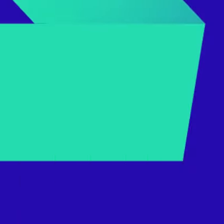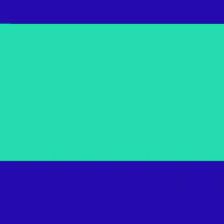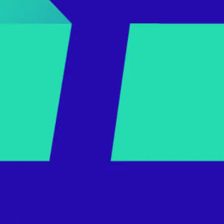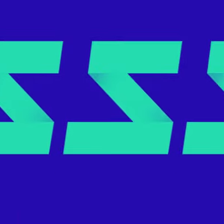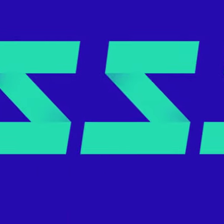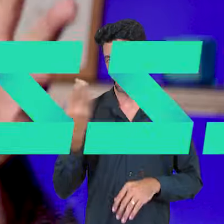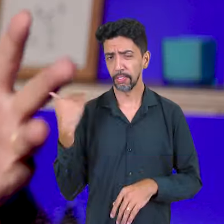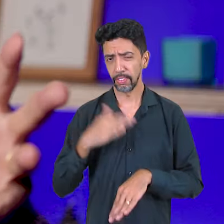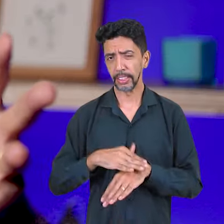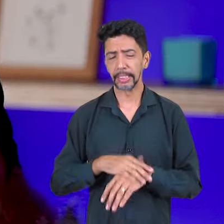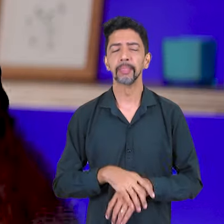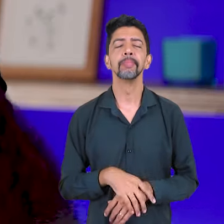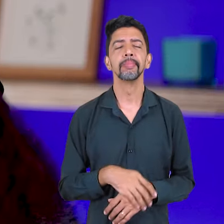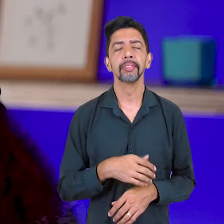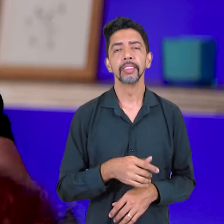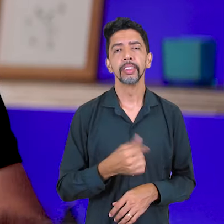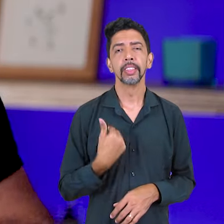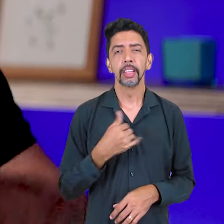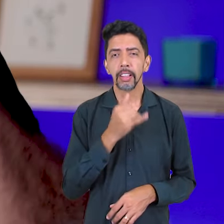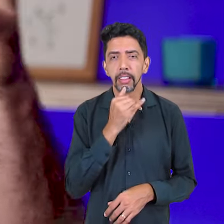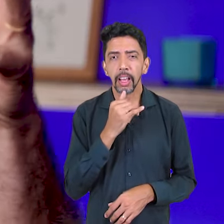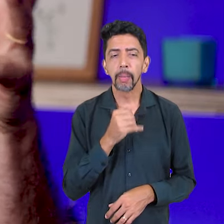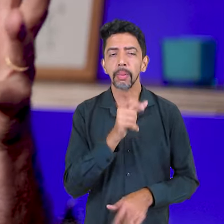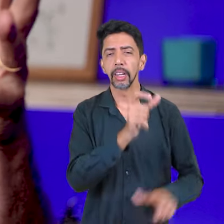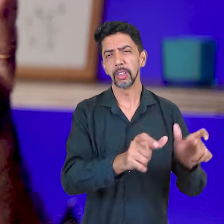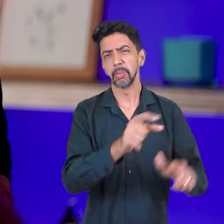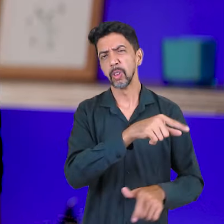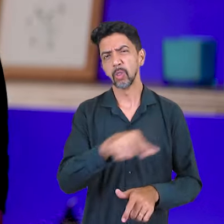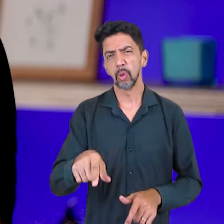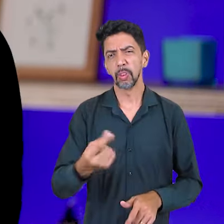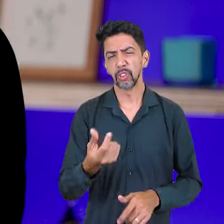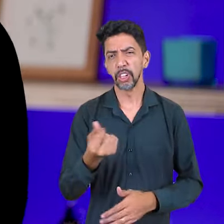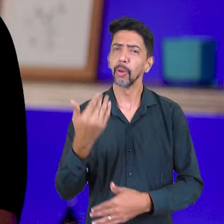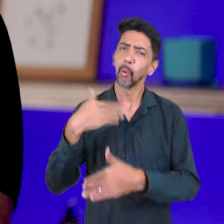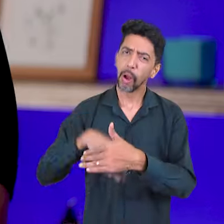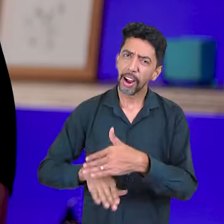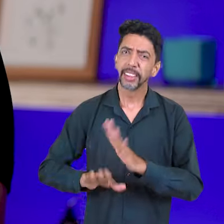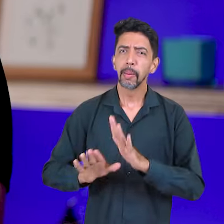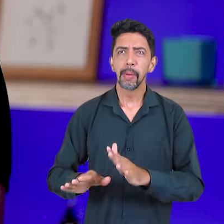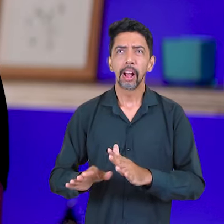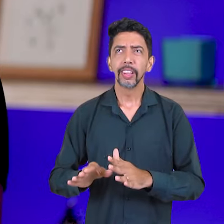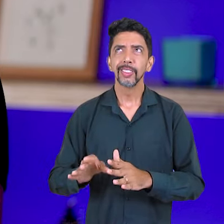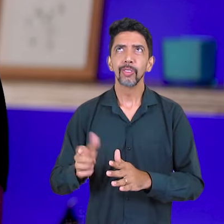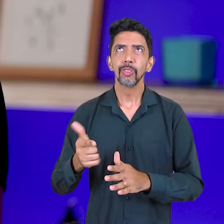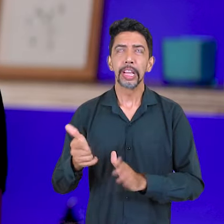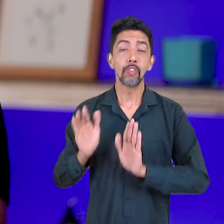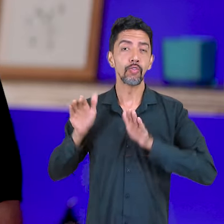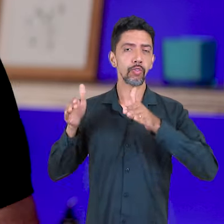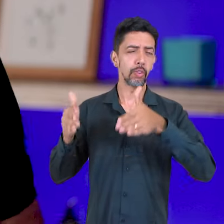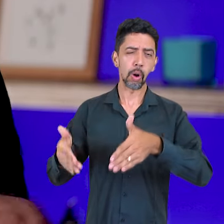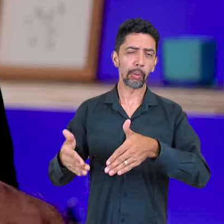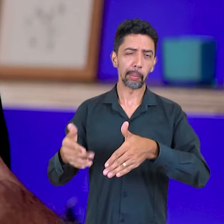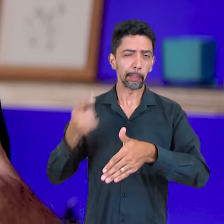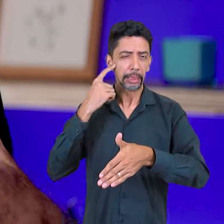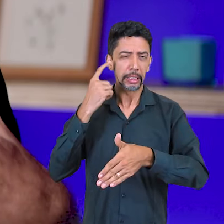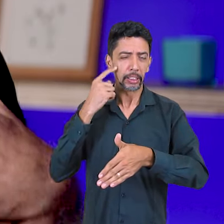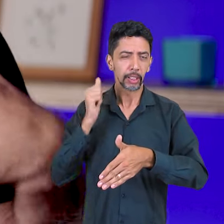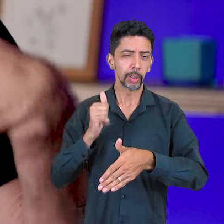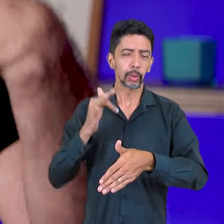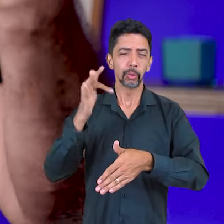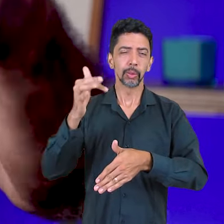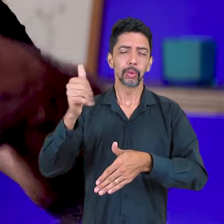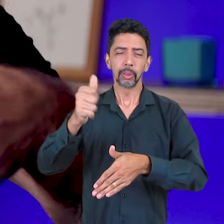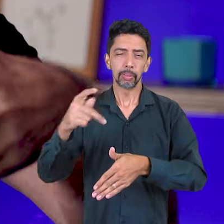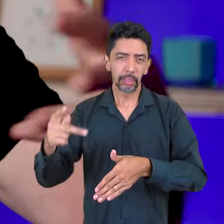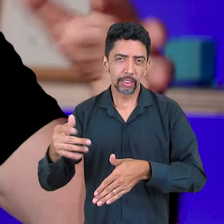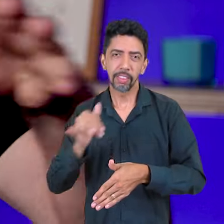vamos lá tem uma galera aí que guarda dinheiro mas não definida exatamente aposentadoria sustentável está misturado né